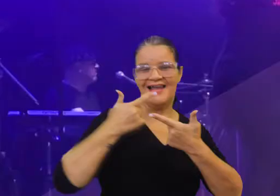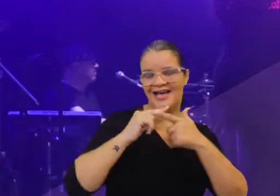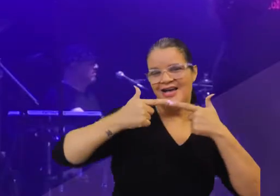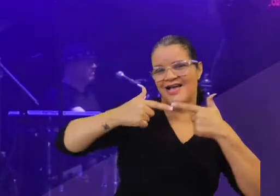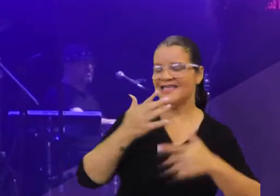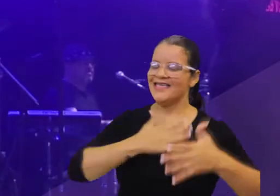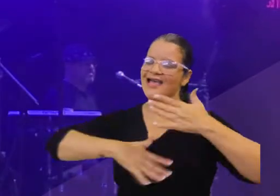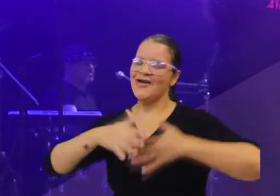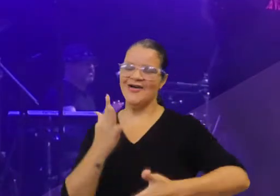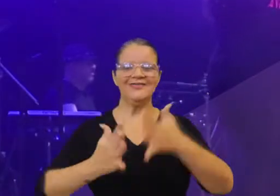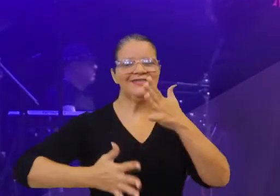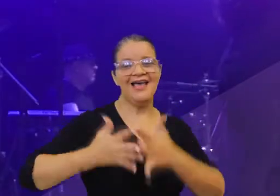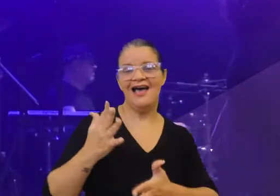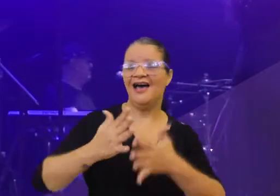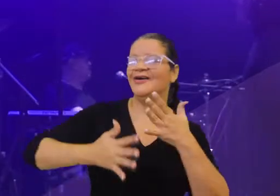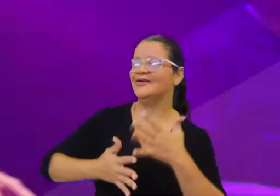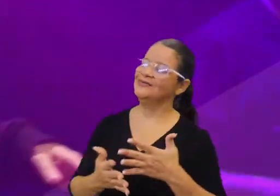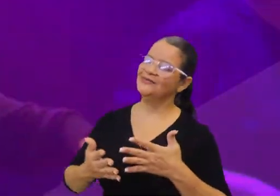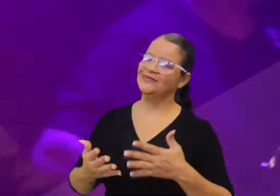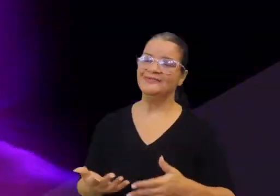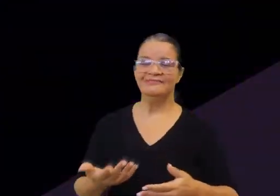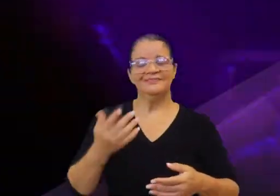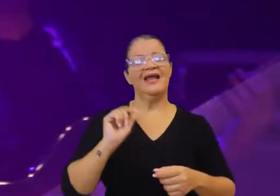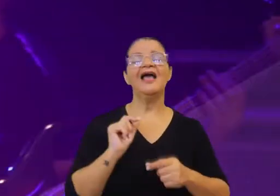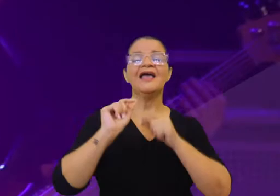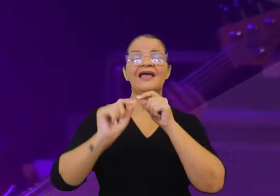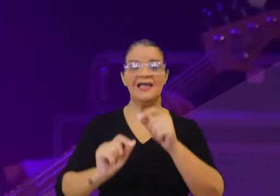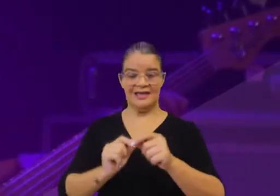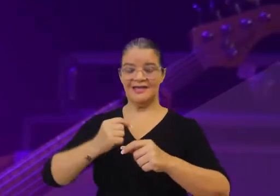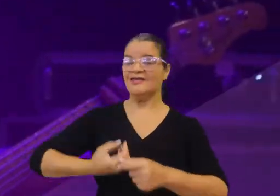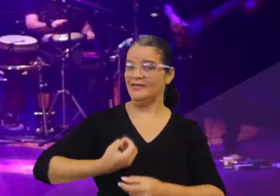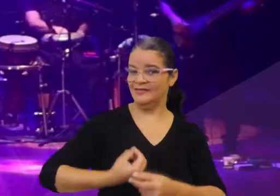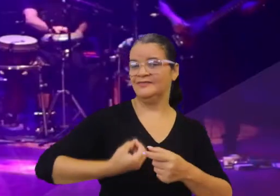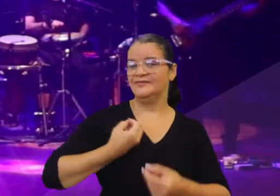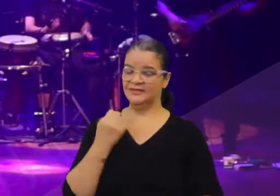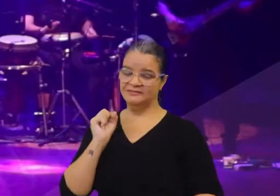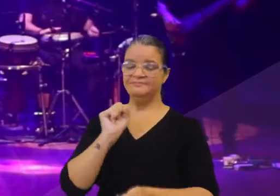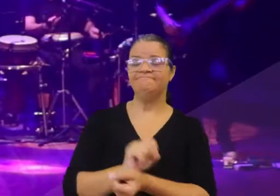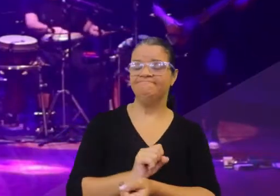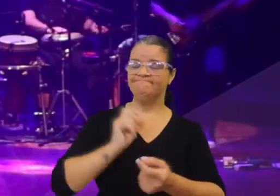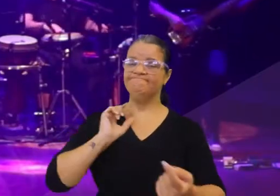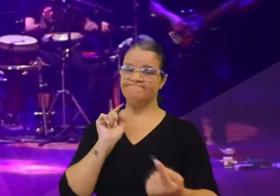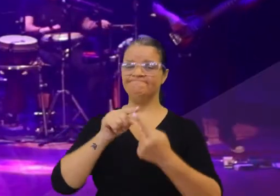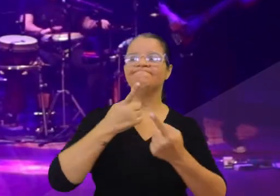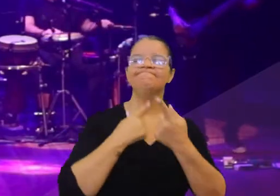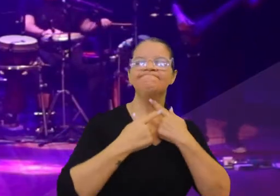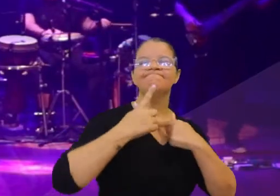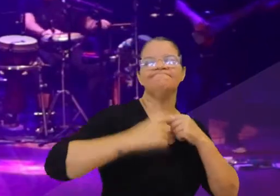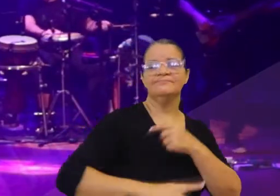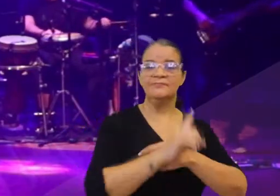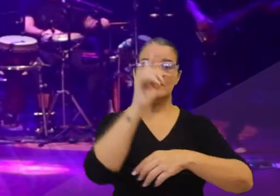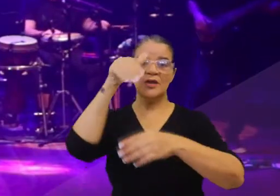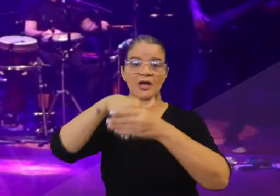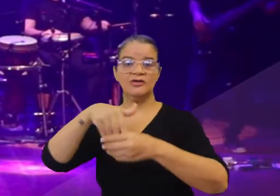ria, calmaria a confusão. Quem passa, quem para, um homem objeto de desejo em dia de eleição.